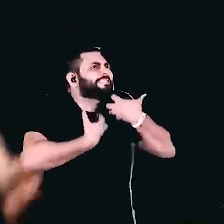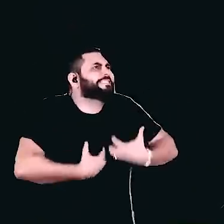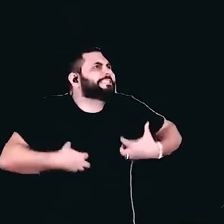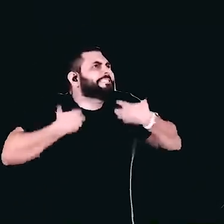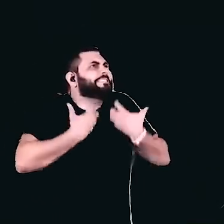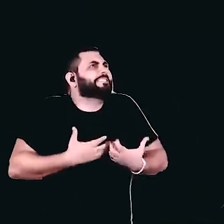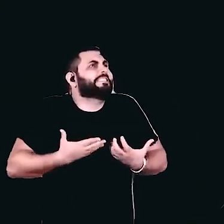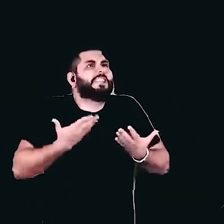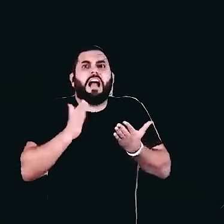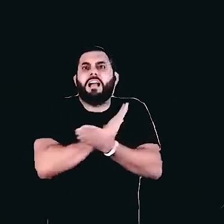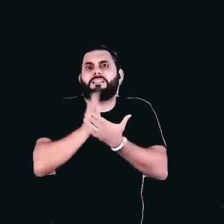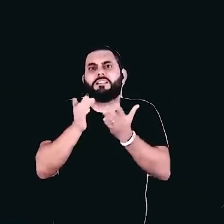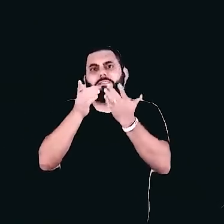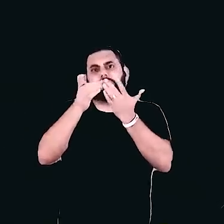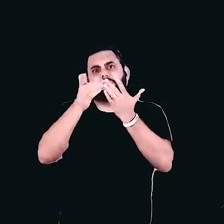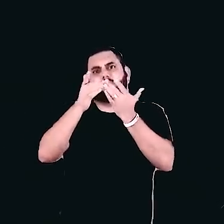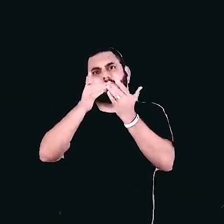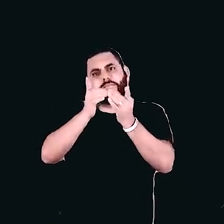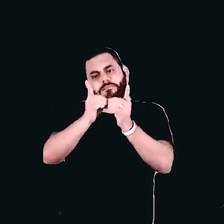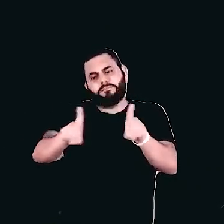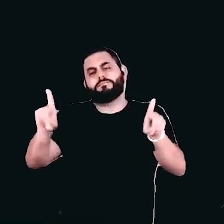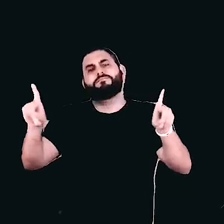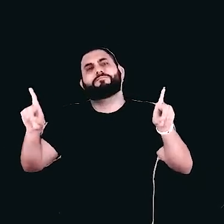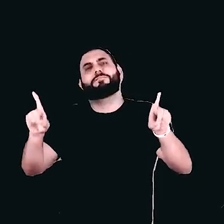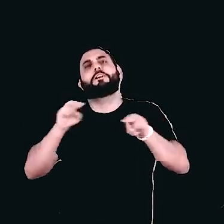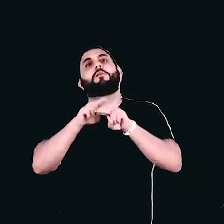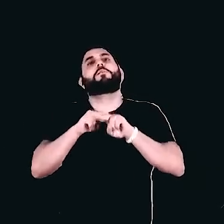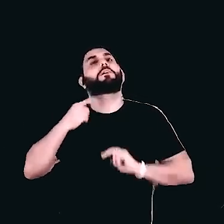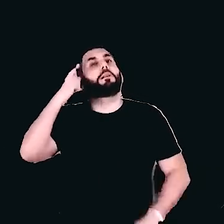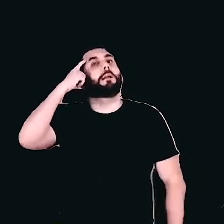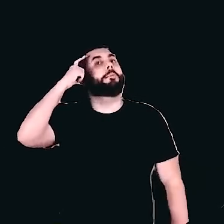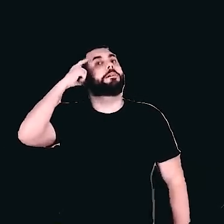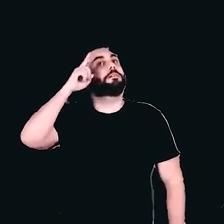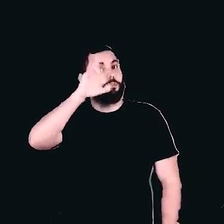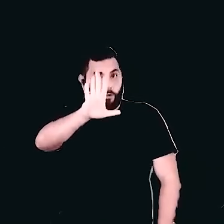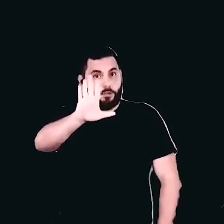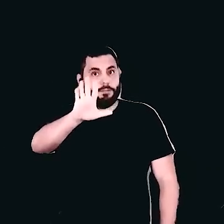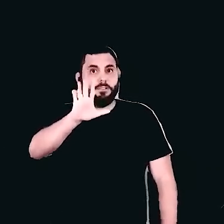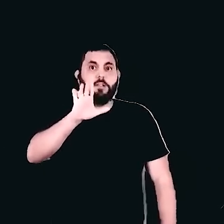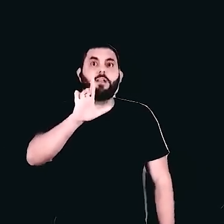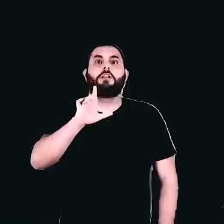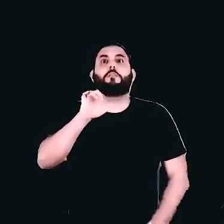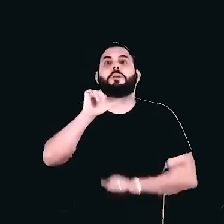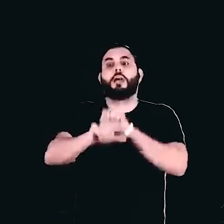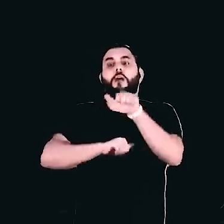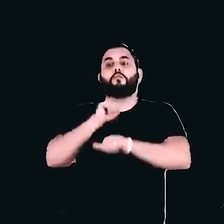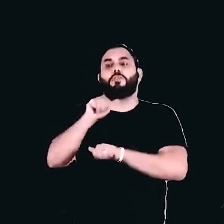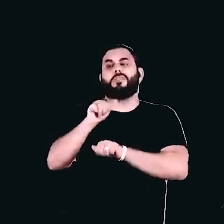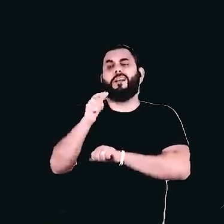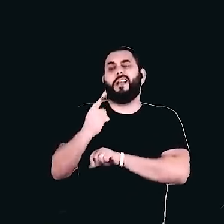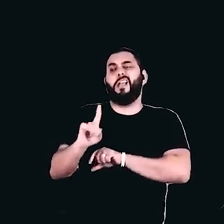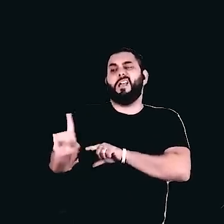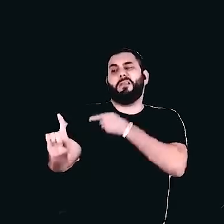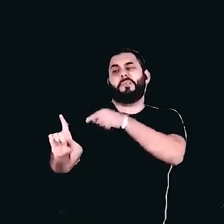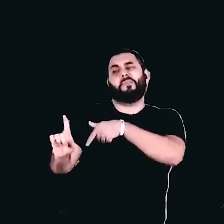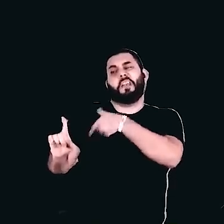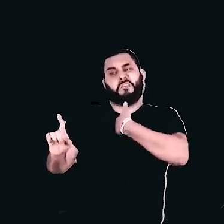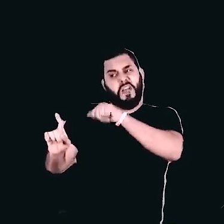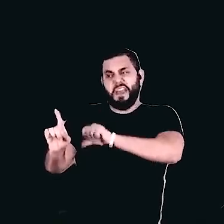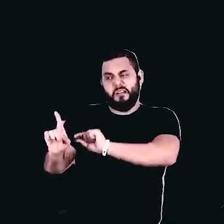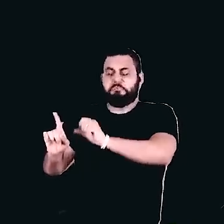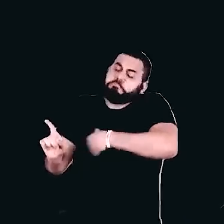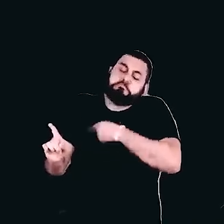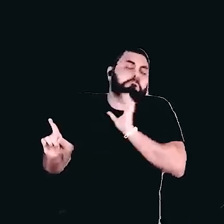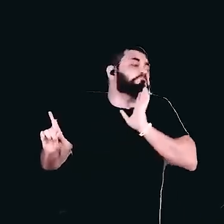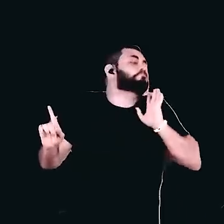terminando sua vida num divórcio. Por causa de pensamentos como esse, vou colocar a mudança na mão do outro. Como o outro não fez, eu também não